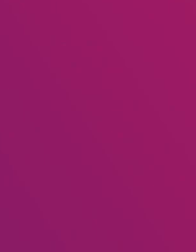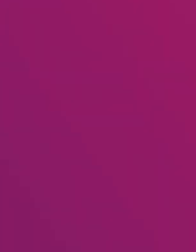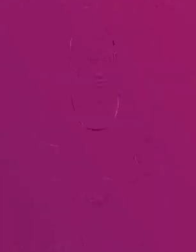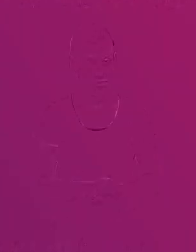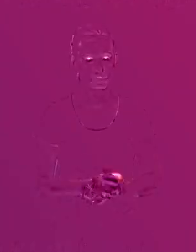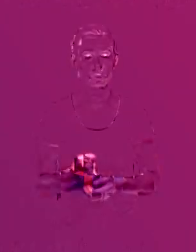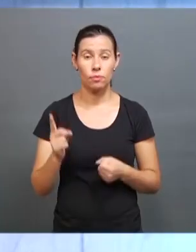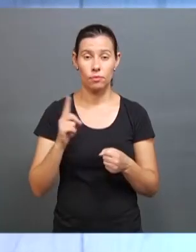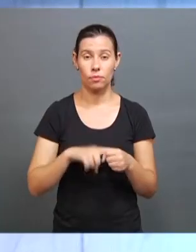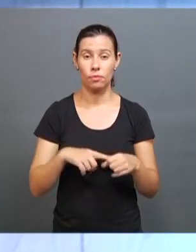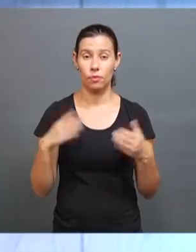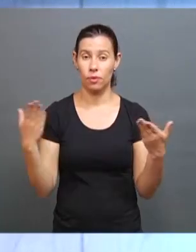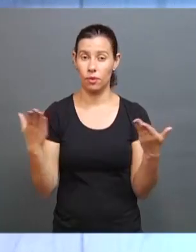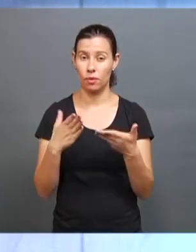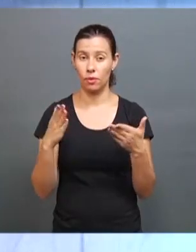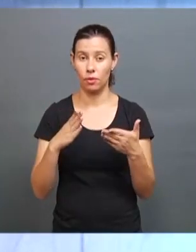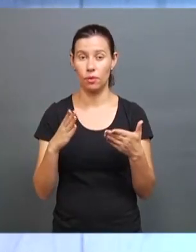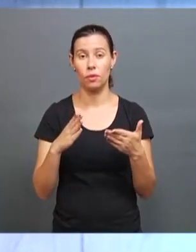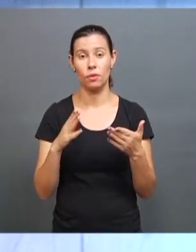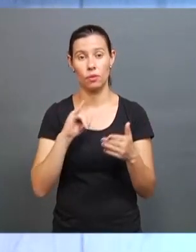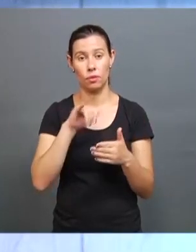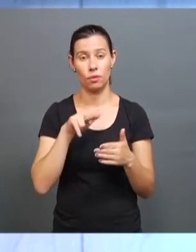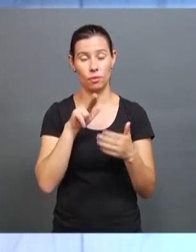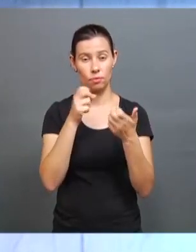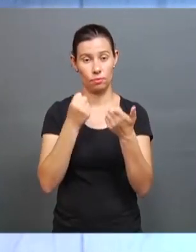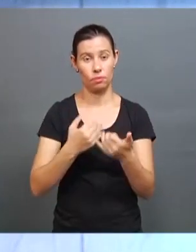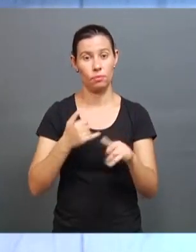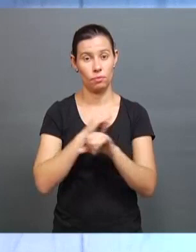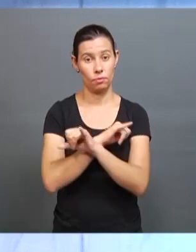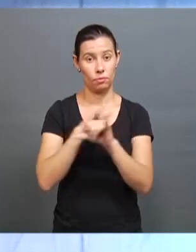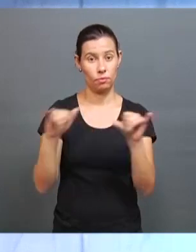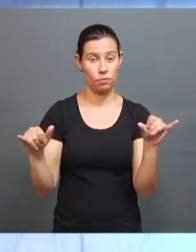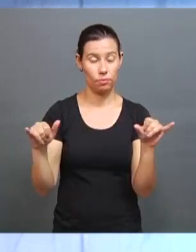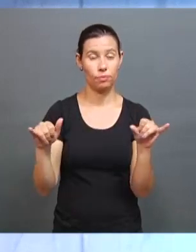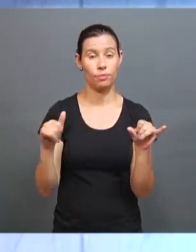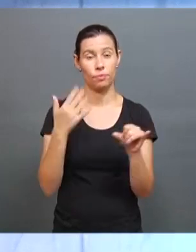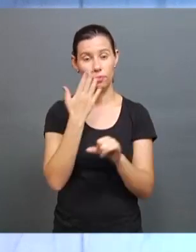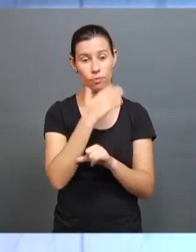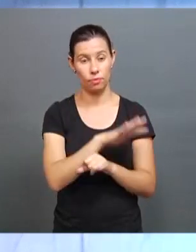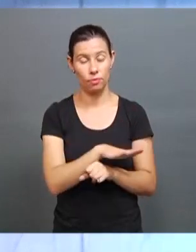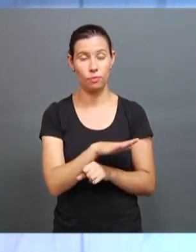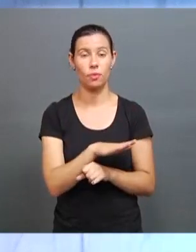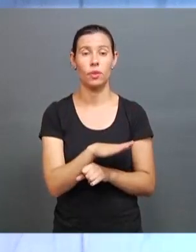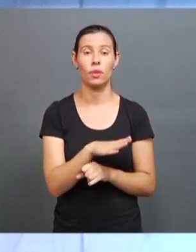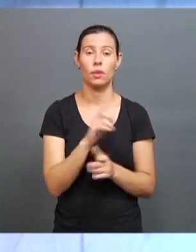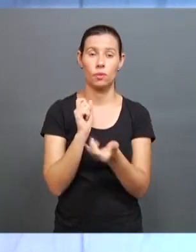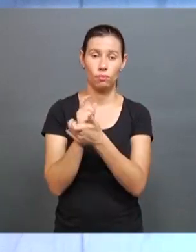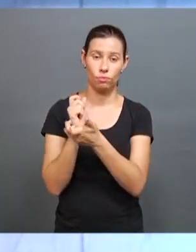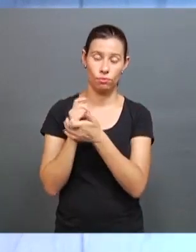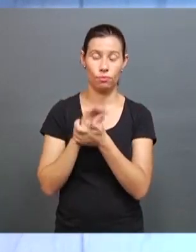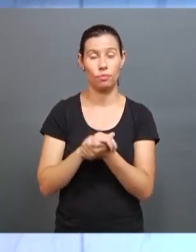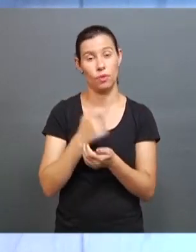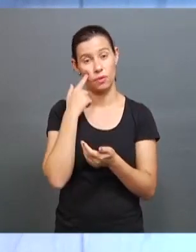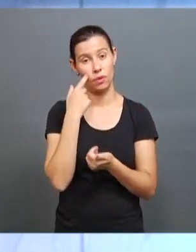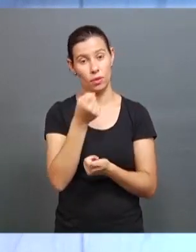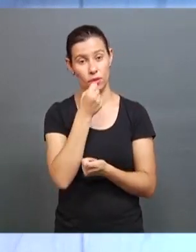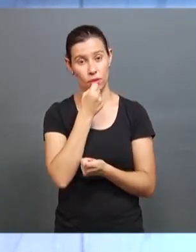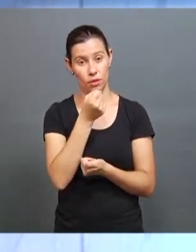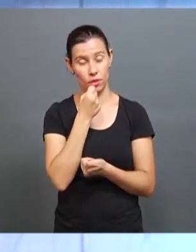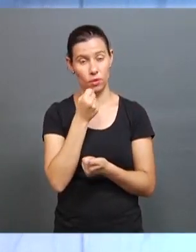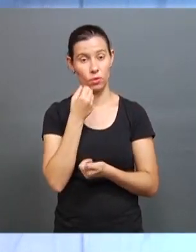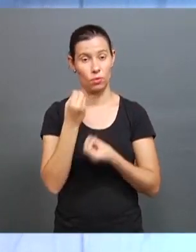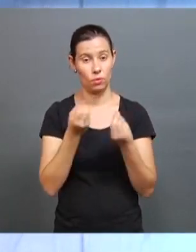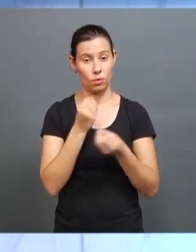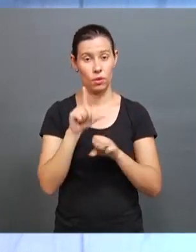Estamos de volta e hoje o Jornal da UFO conversa a respeito da publicidade e consumo infantil. E agora nós vamos mostrar uma reportagem sobre a expectativa